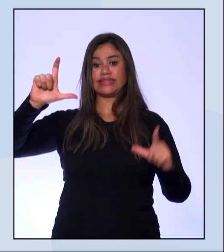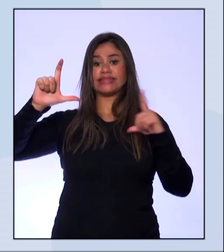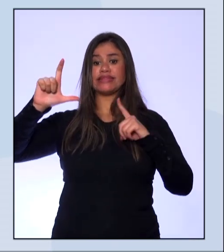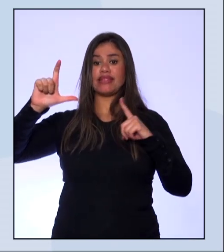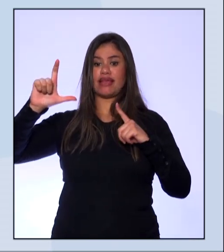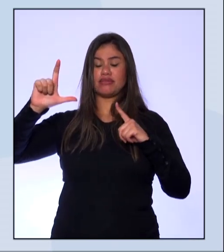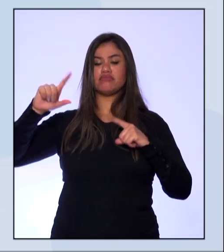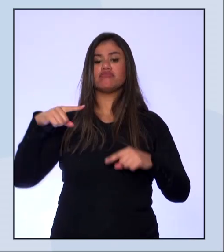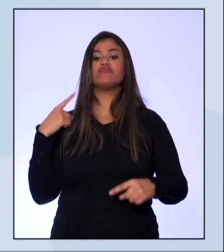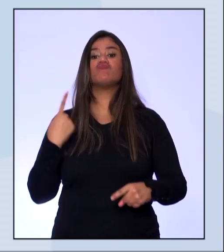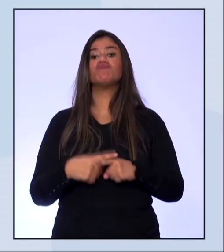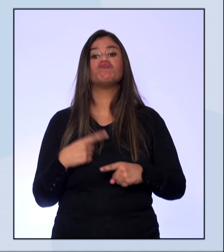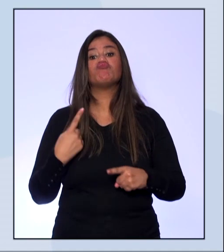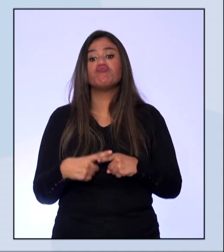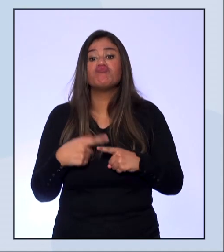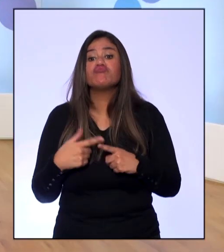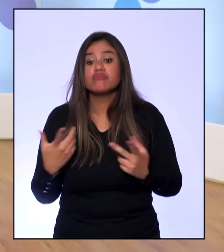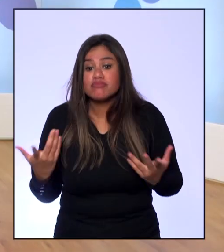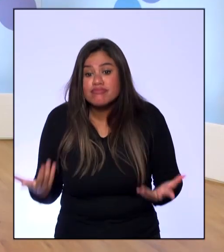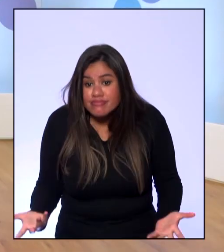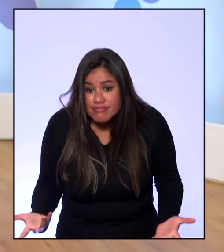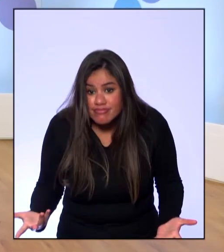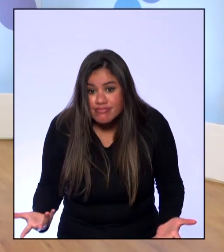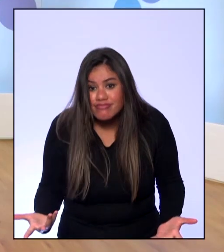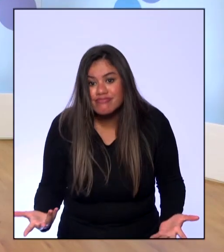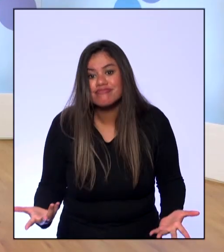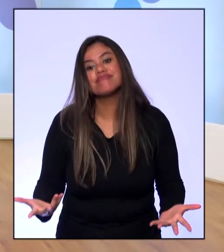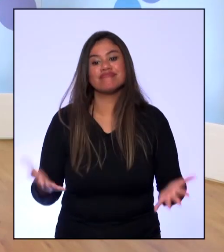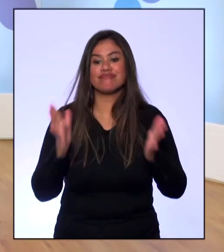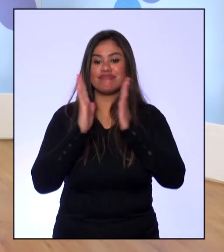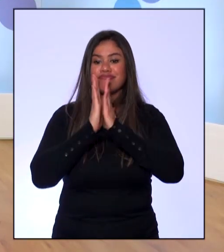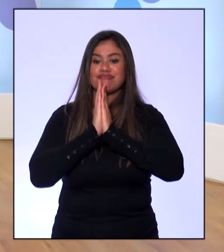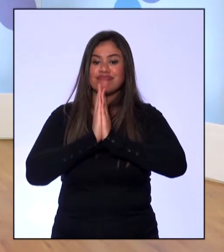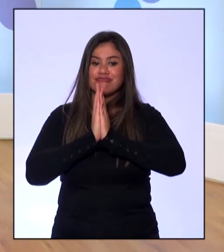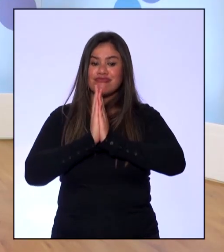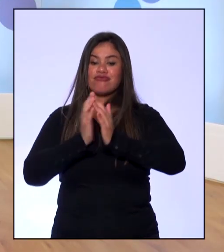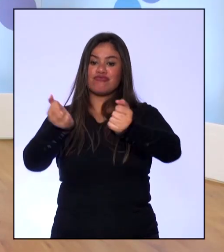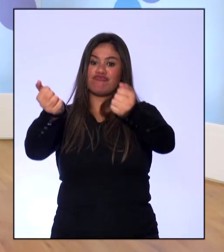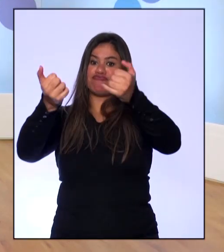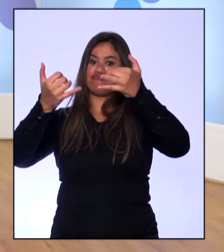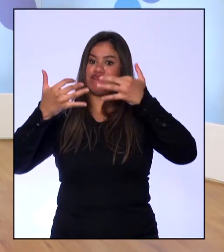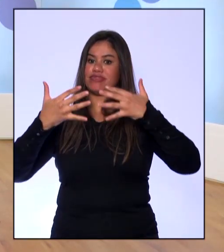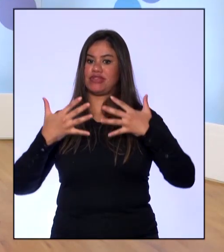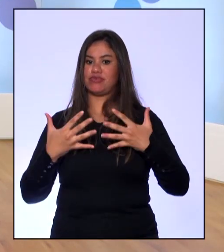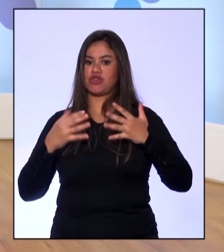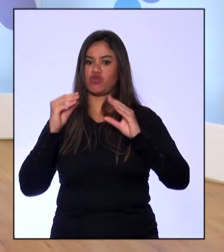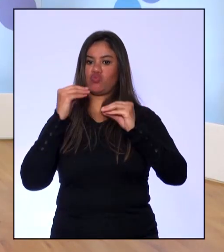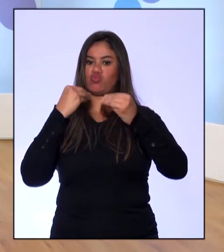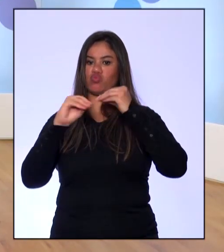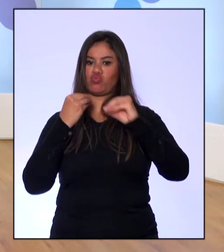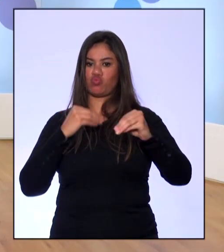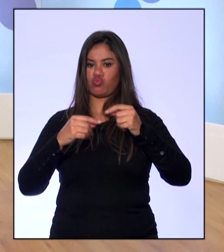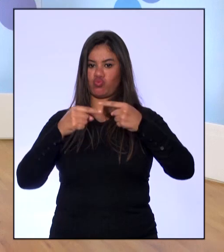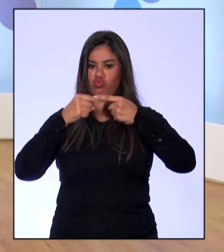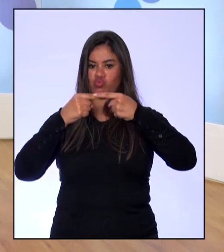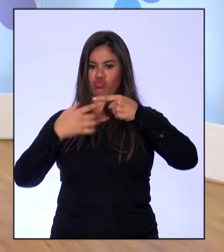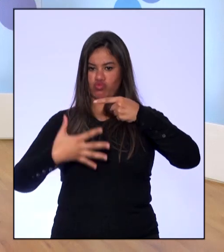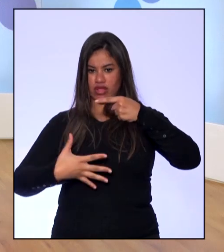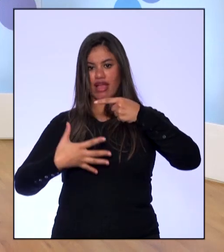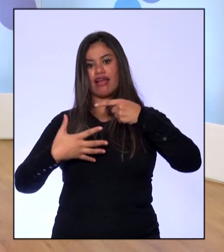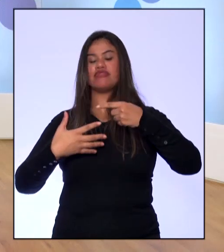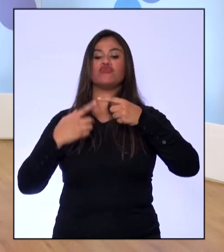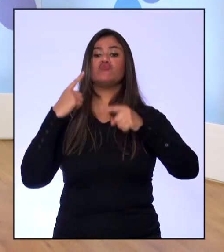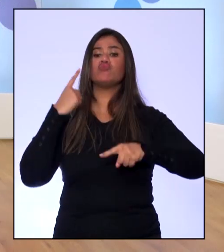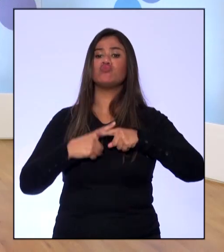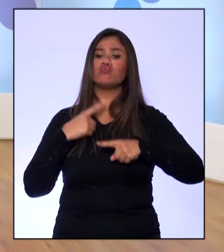isso acontece, gente? Aí sim, agora eu quero uma explicação, quero que vocês coloquem uma justificativa para mim. Por